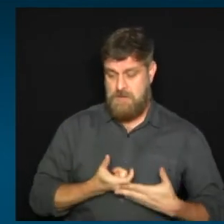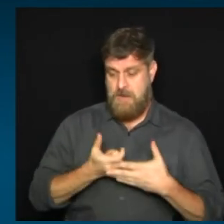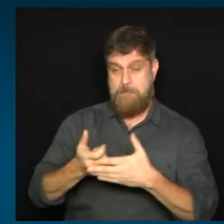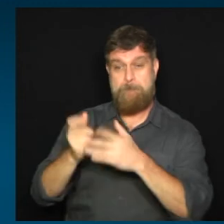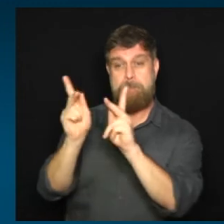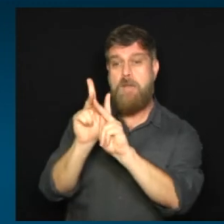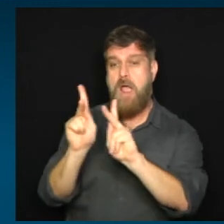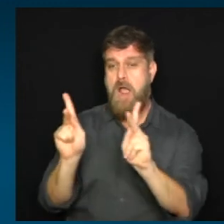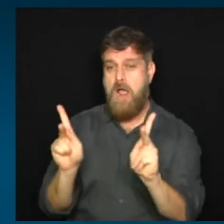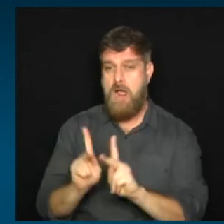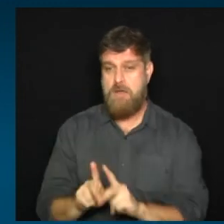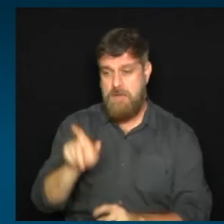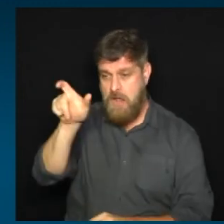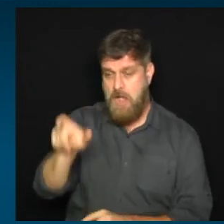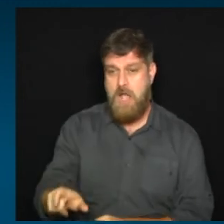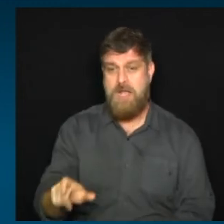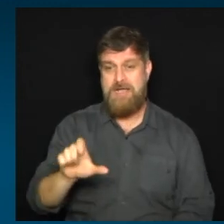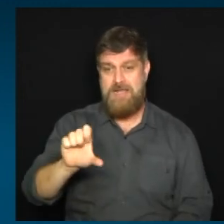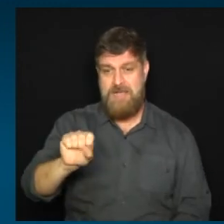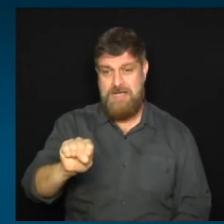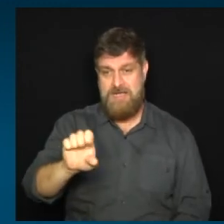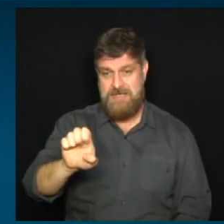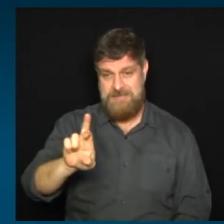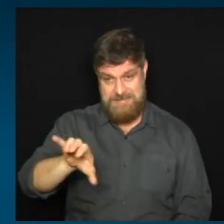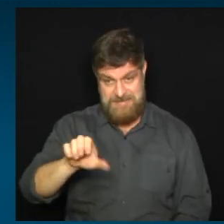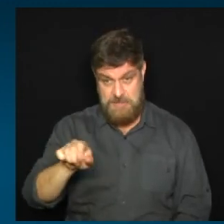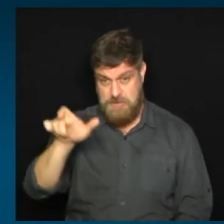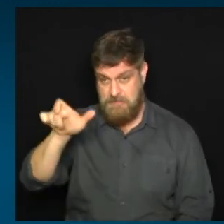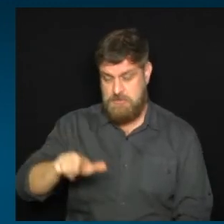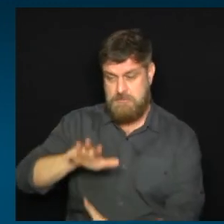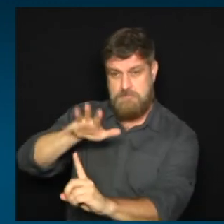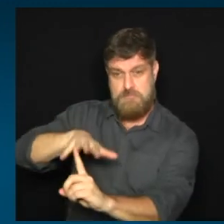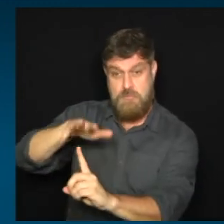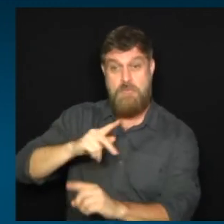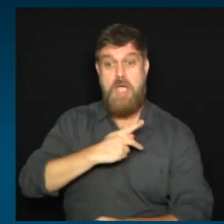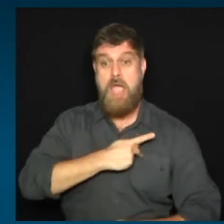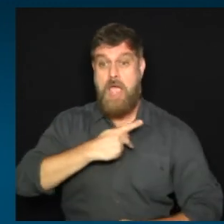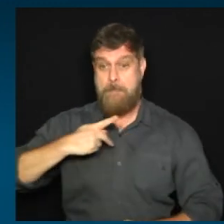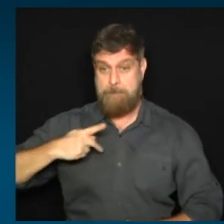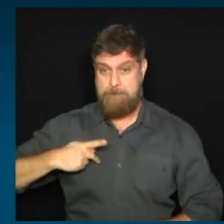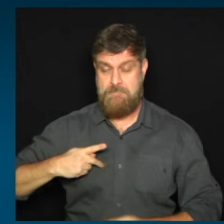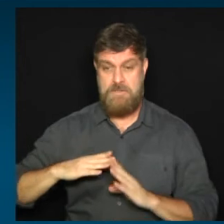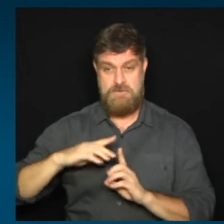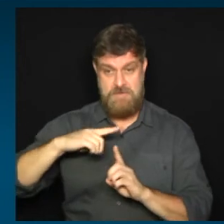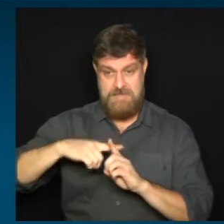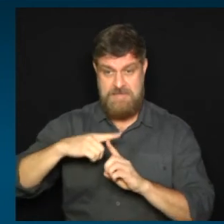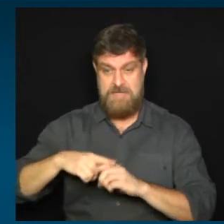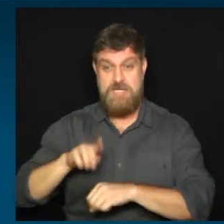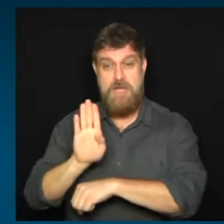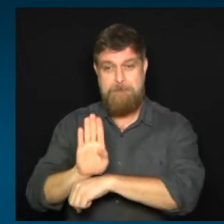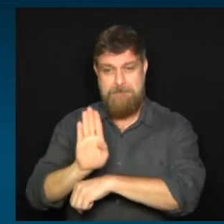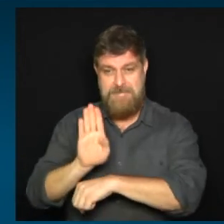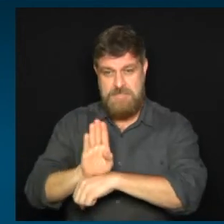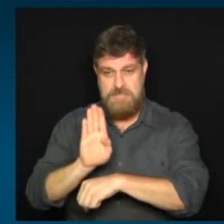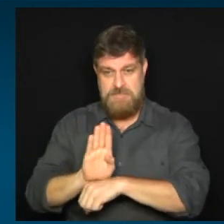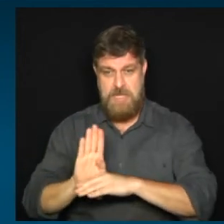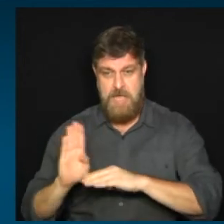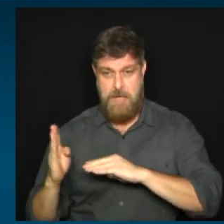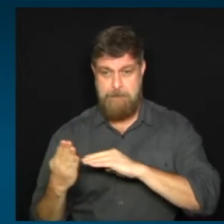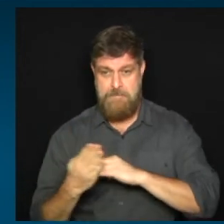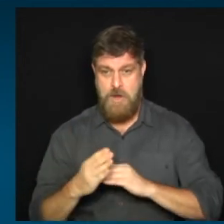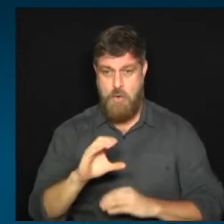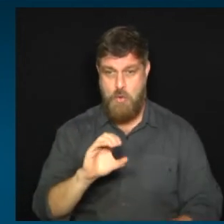Arautos da Paz a Sérgio Luiz Fermino. O homenageado é pastor da Igreja Batista Monte Cristo, na região do Parque Osiel.